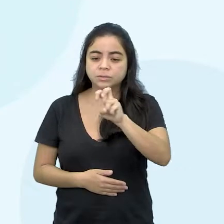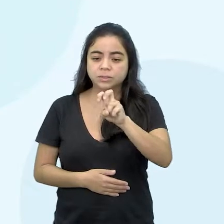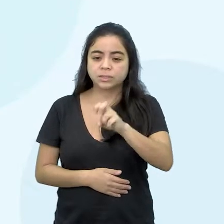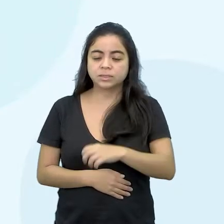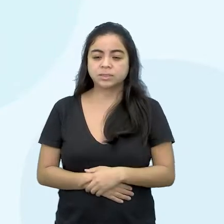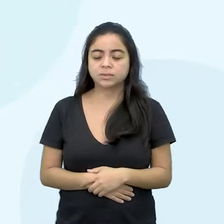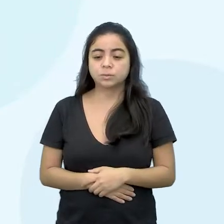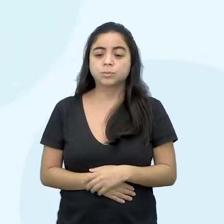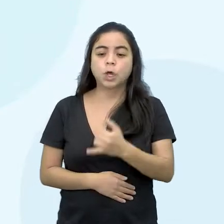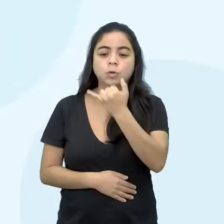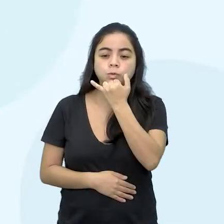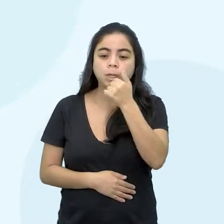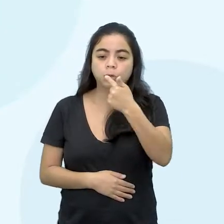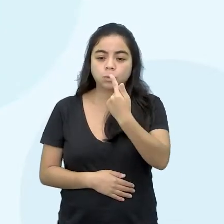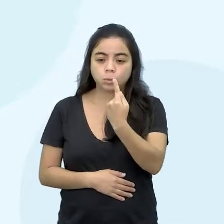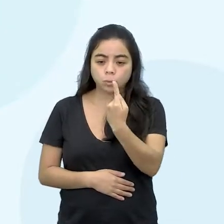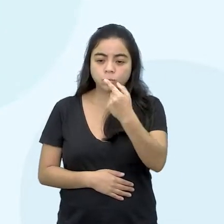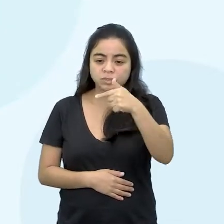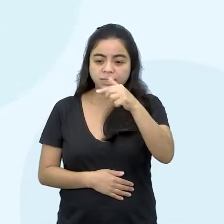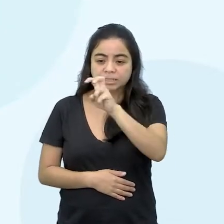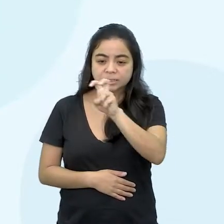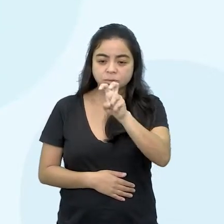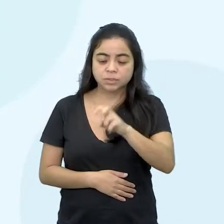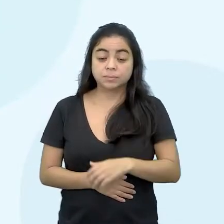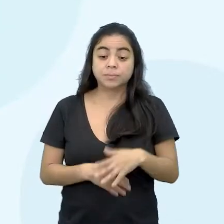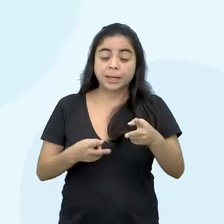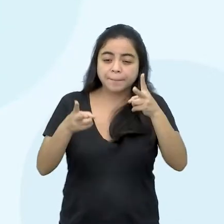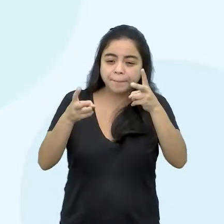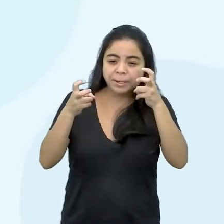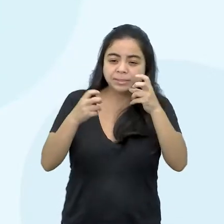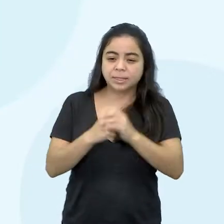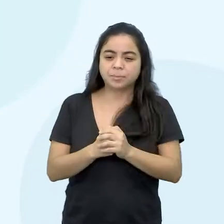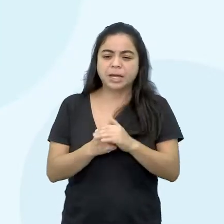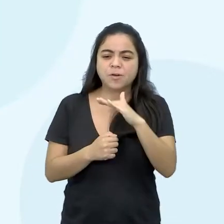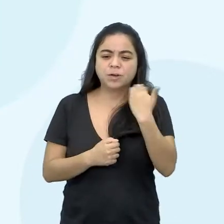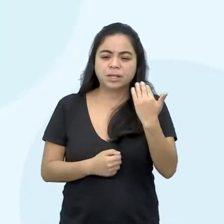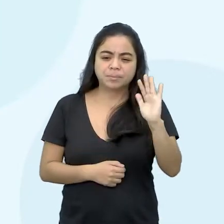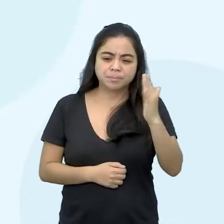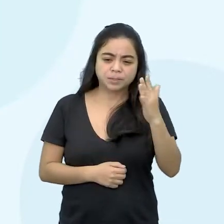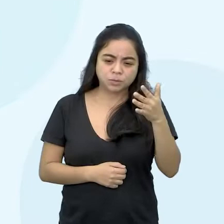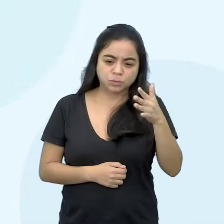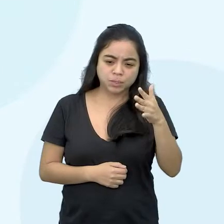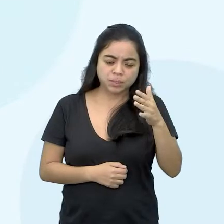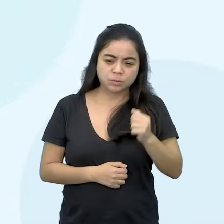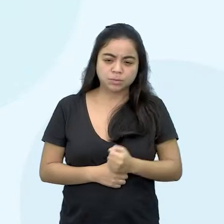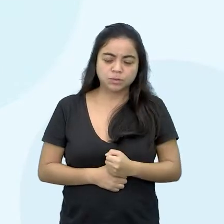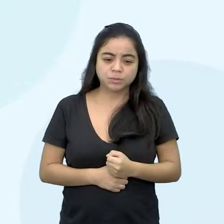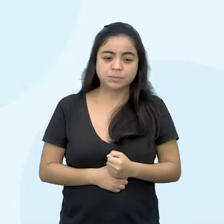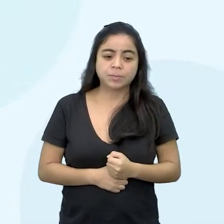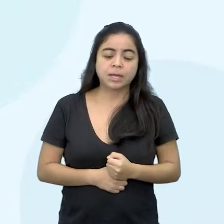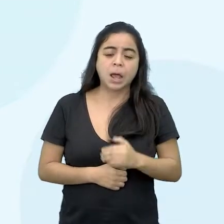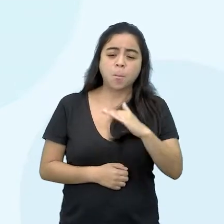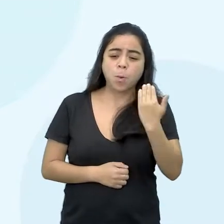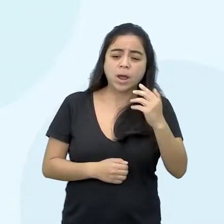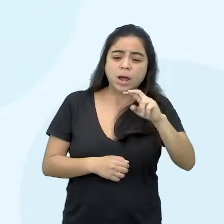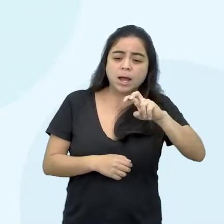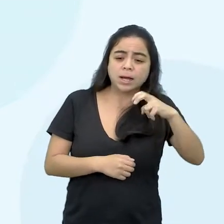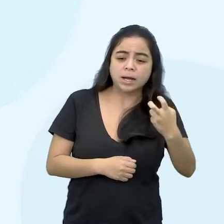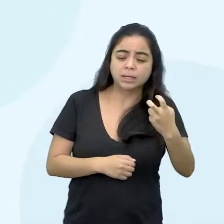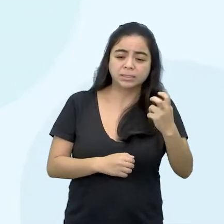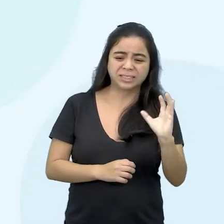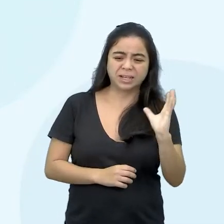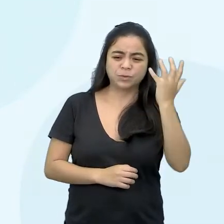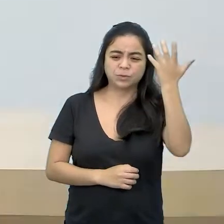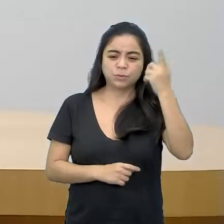bem antenado aí nas datas, percebe que Montesquieu faleceu mais ou menos 3 décadas antes da Revolução Francesa. Isto